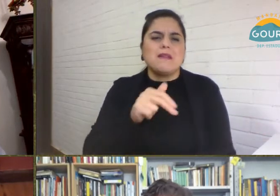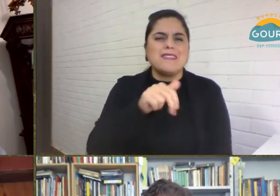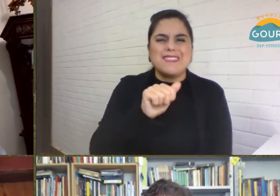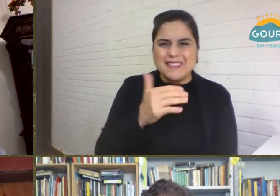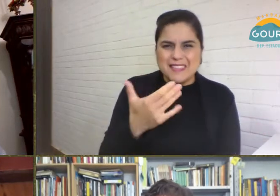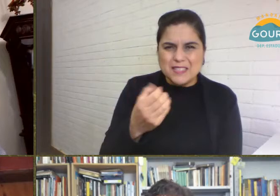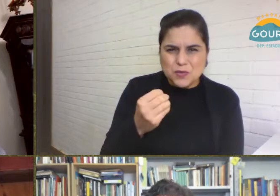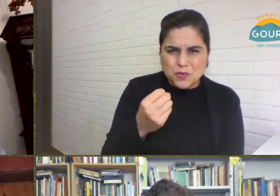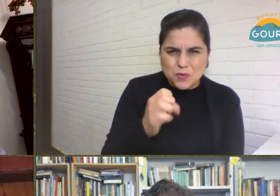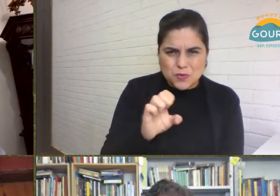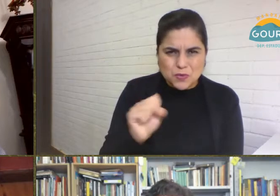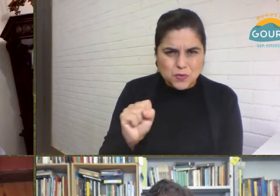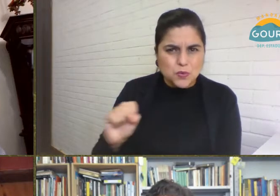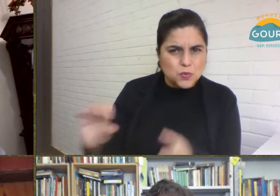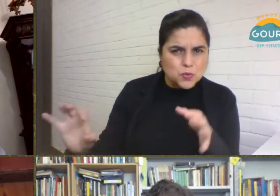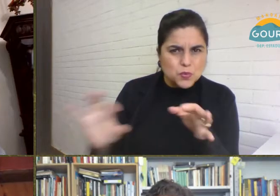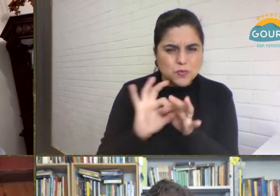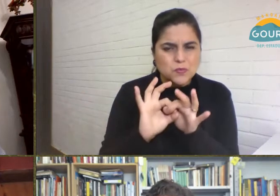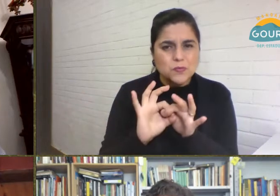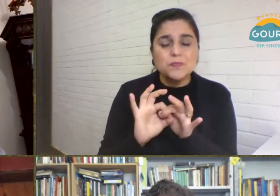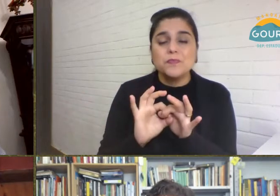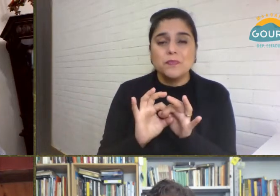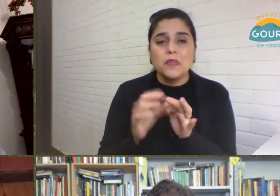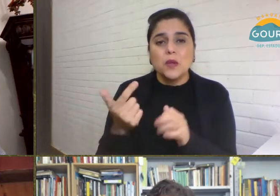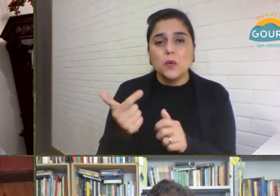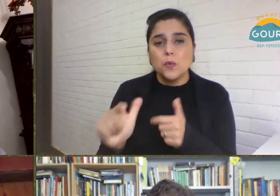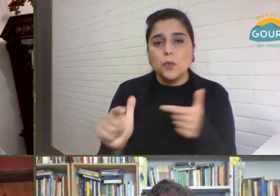outras poderiam dar alguma